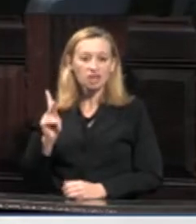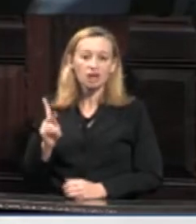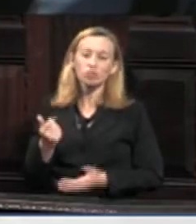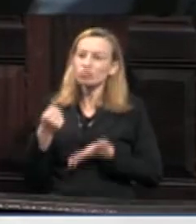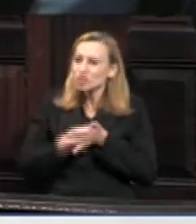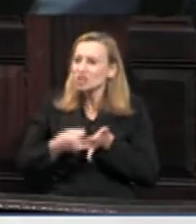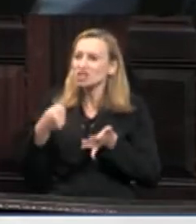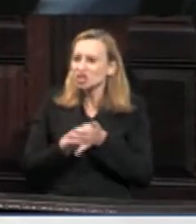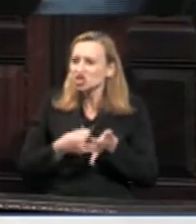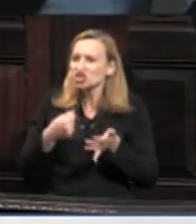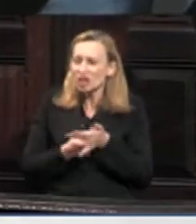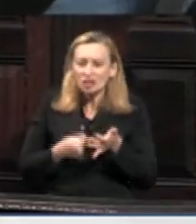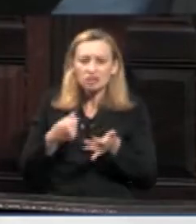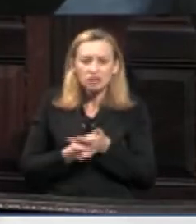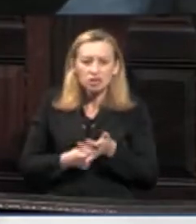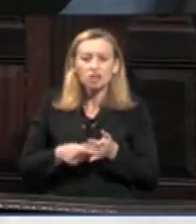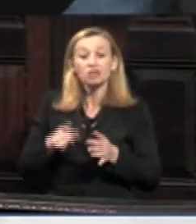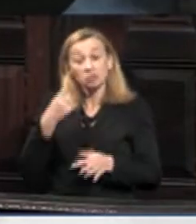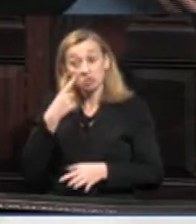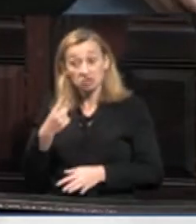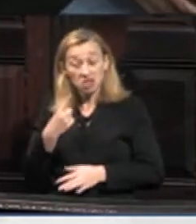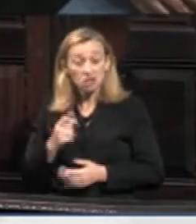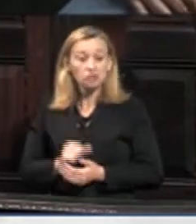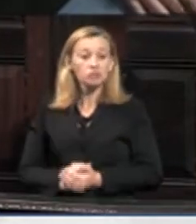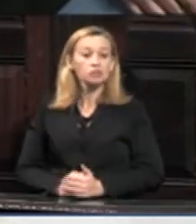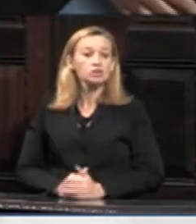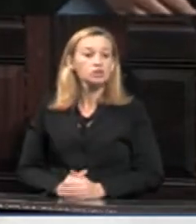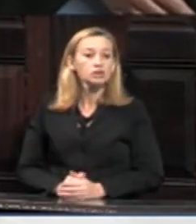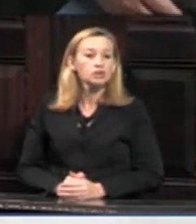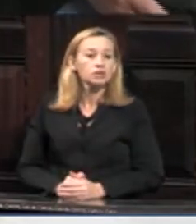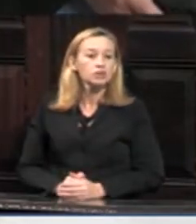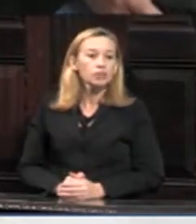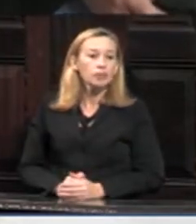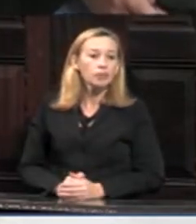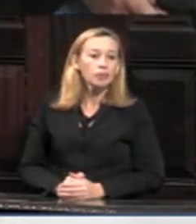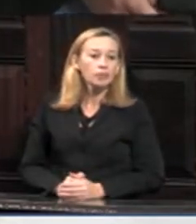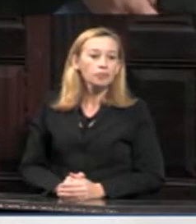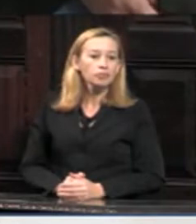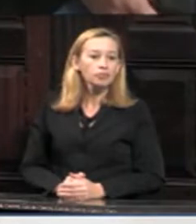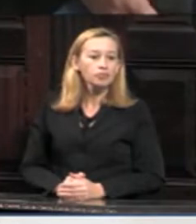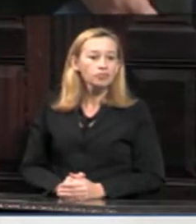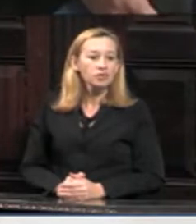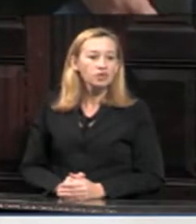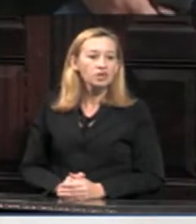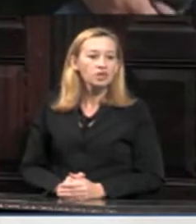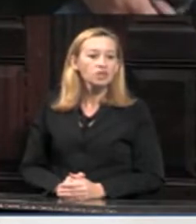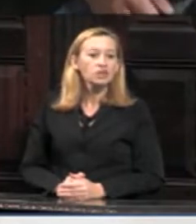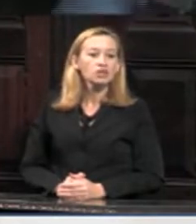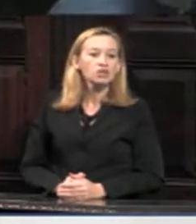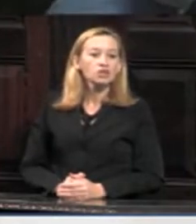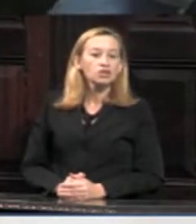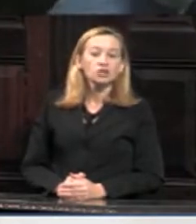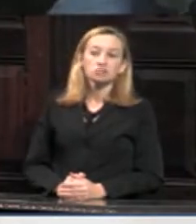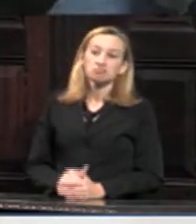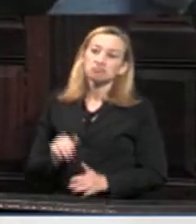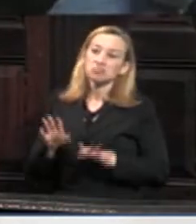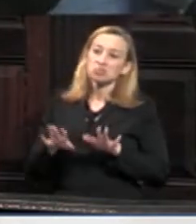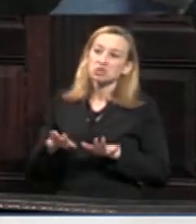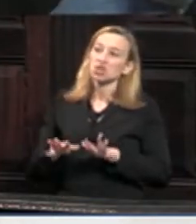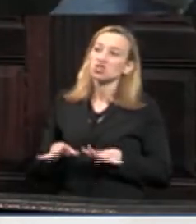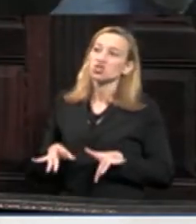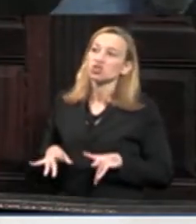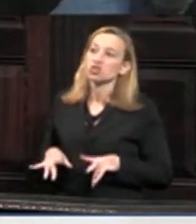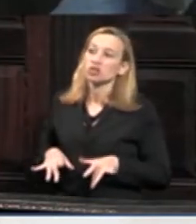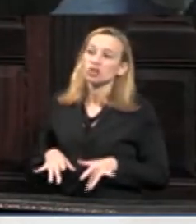pertinente e acho que temos que atentar a isso. E falo isso com tranquilidade aos deputados dessa casa, independente